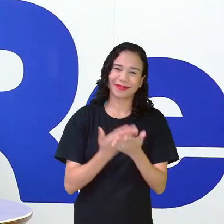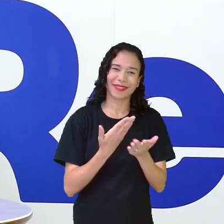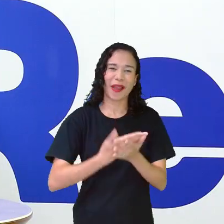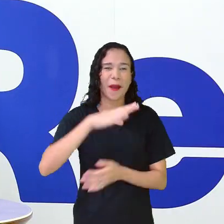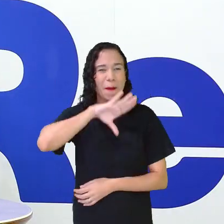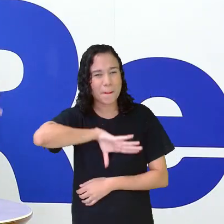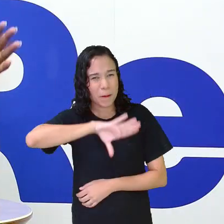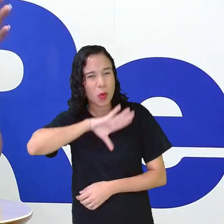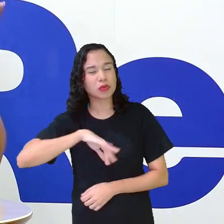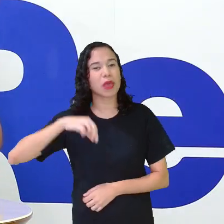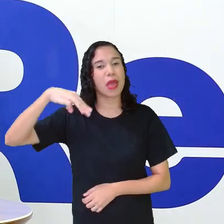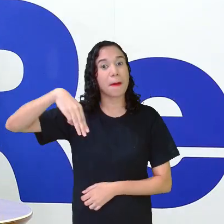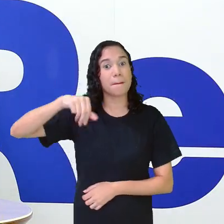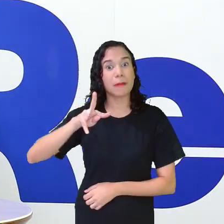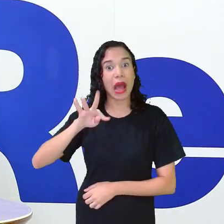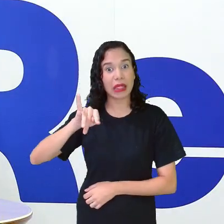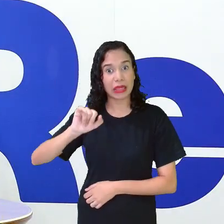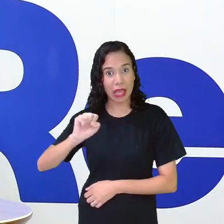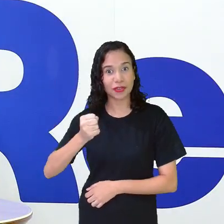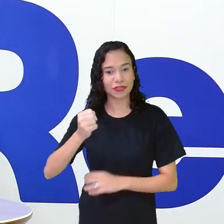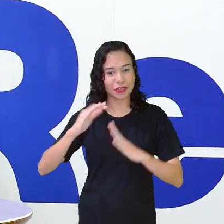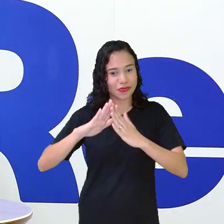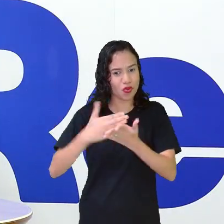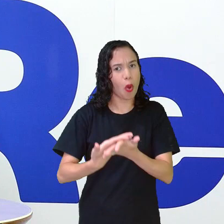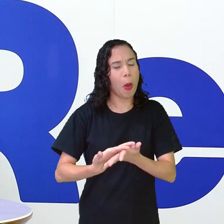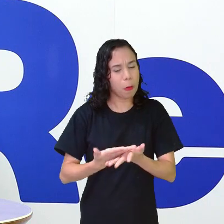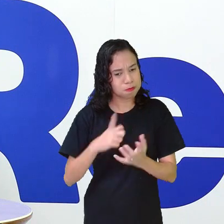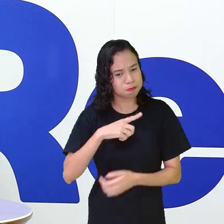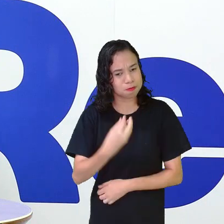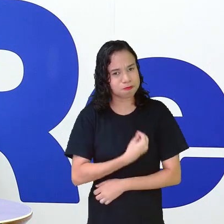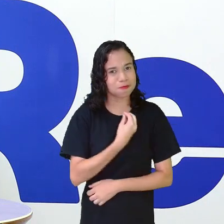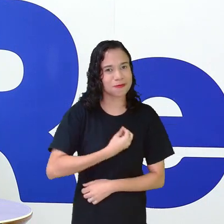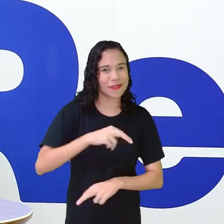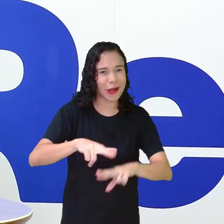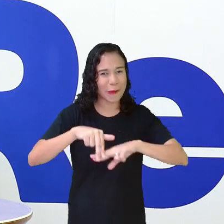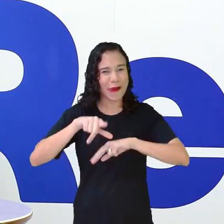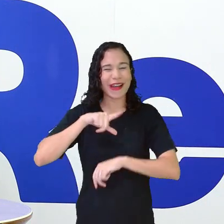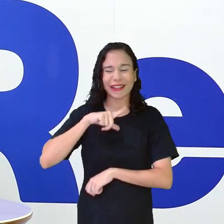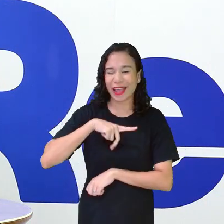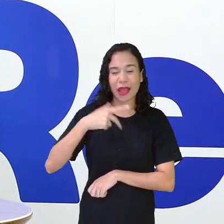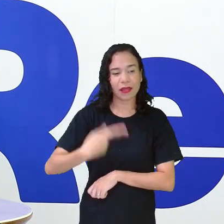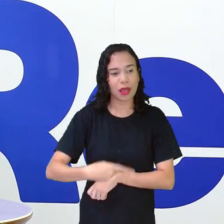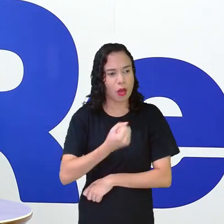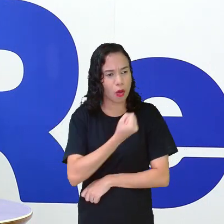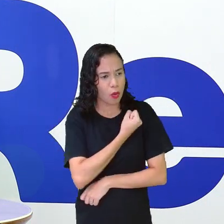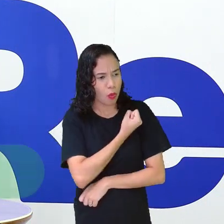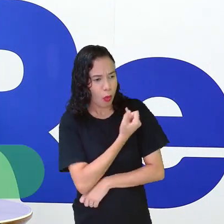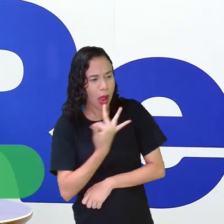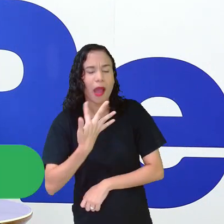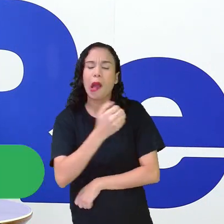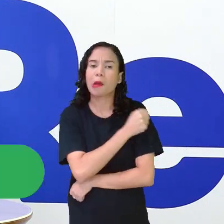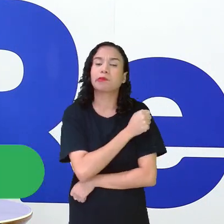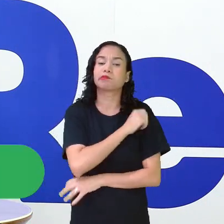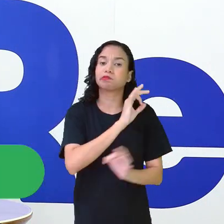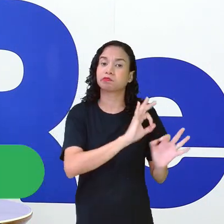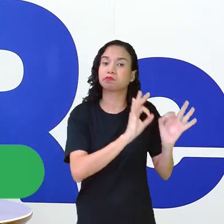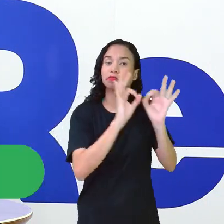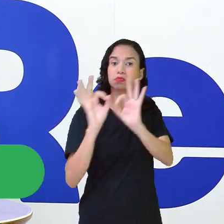portuguesa, o Matias voltou em peso. Olha então, aí. eles estão aqui, que eu estou vendo aqui o número de estudantes